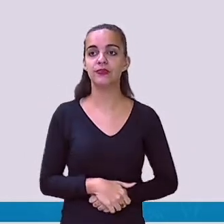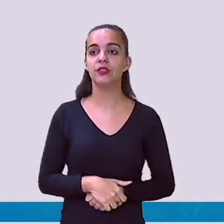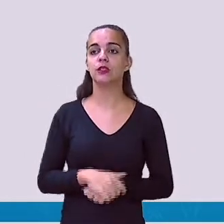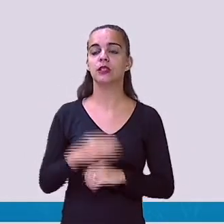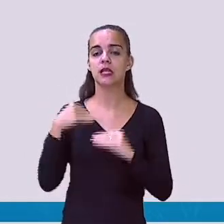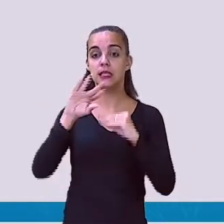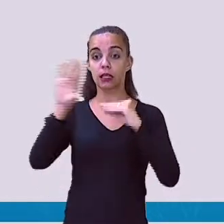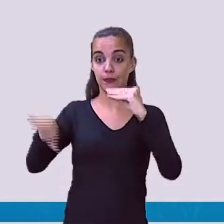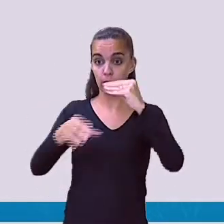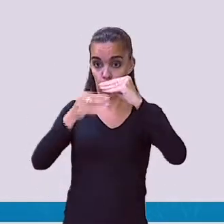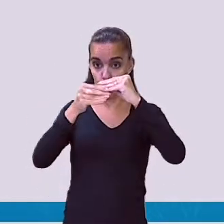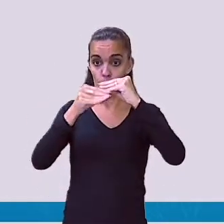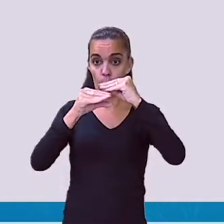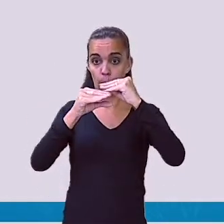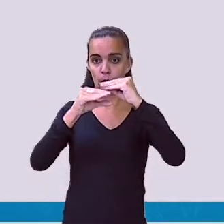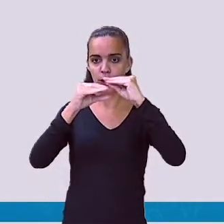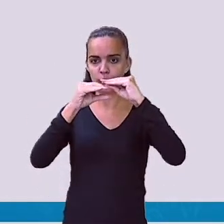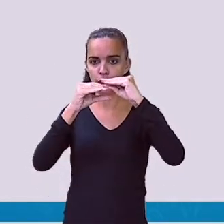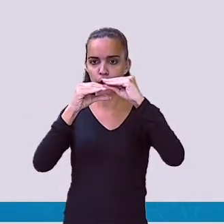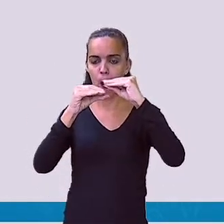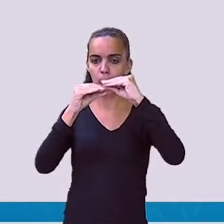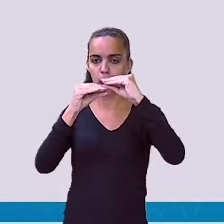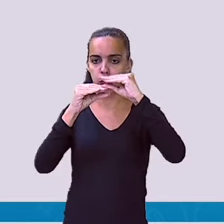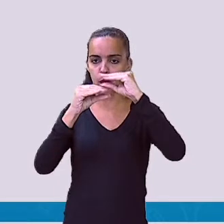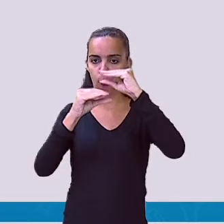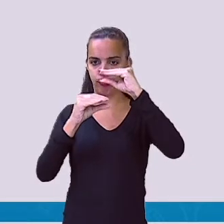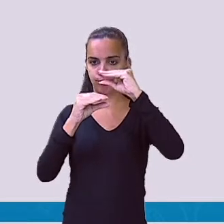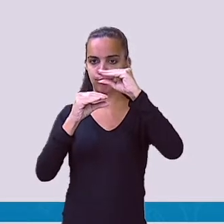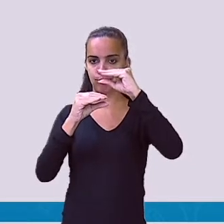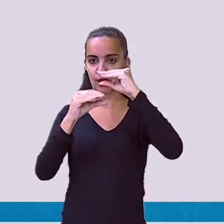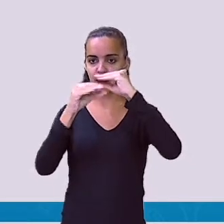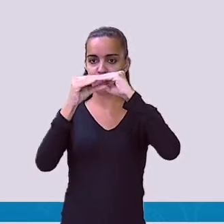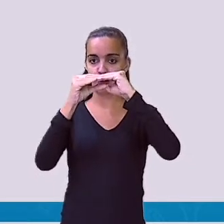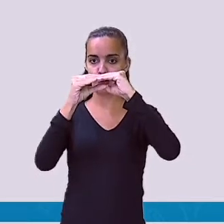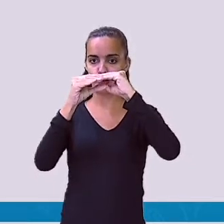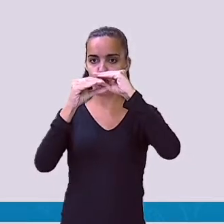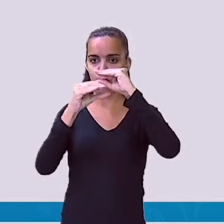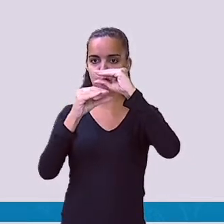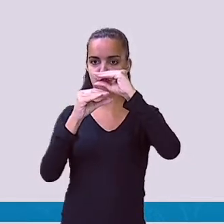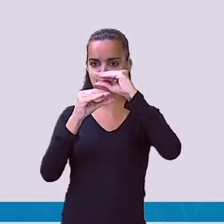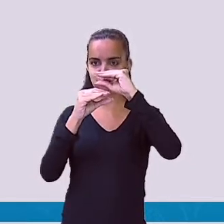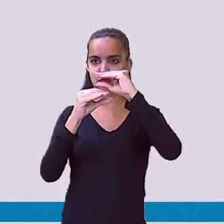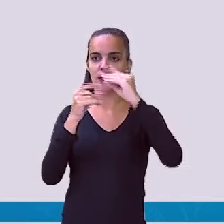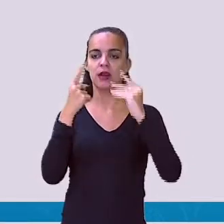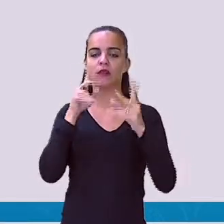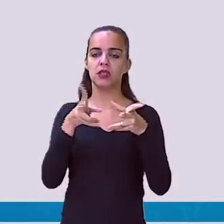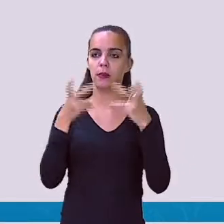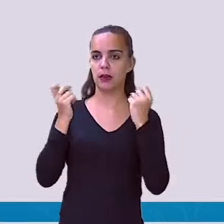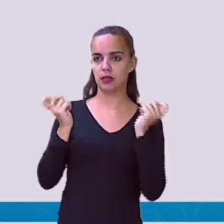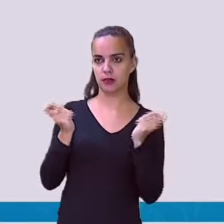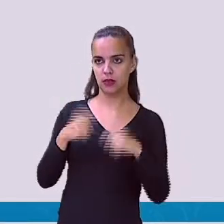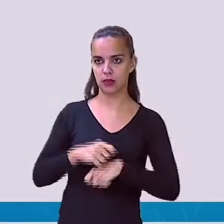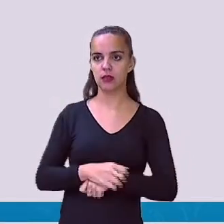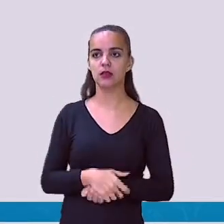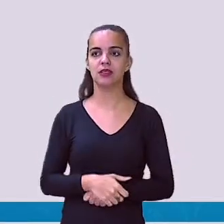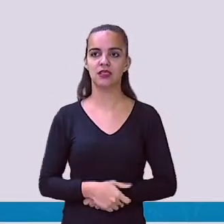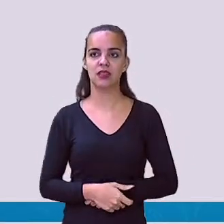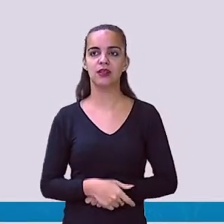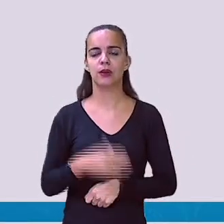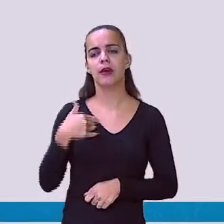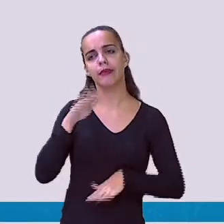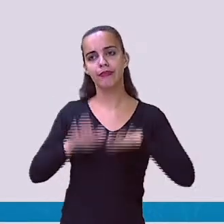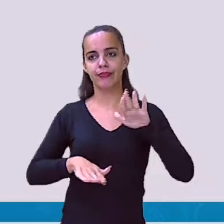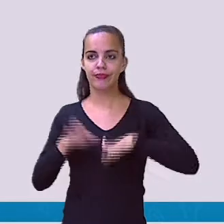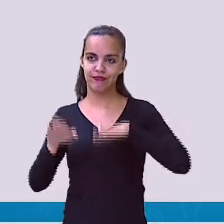né? O plasma sanguíneo dos elementos figurados, e a partir daí o exame segue